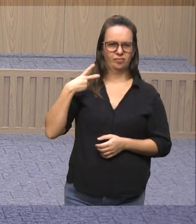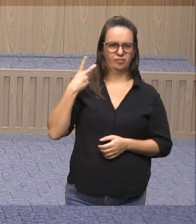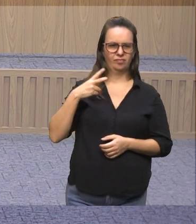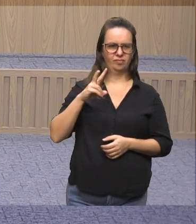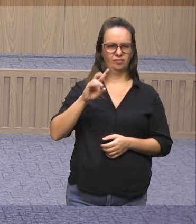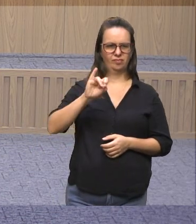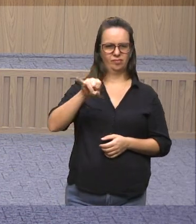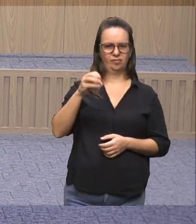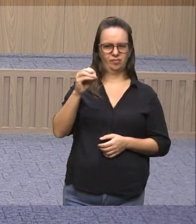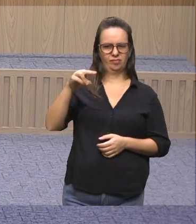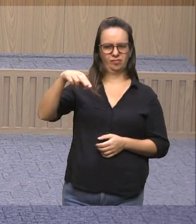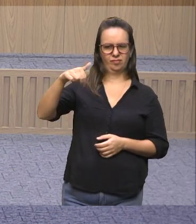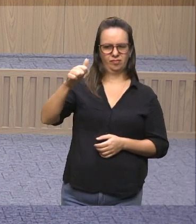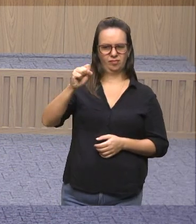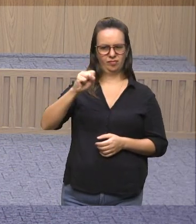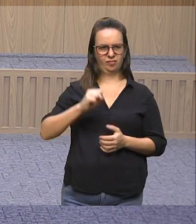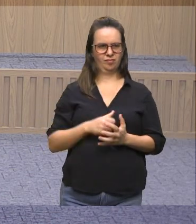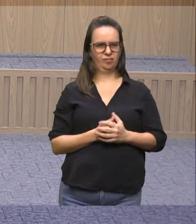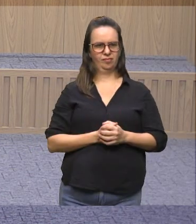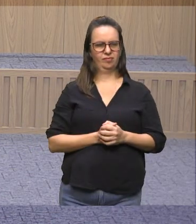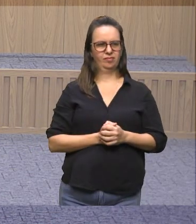Campos.